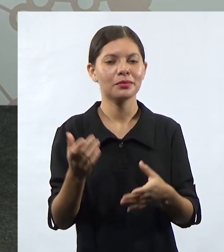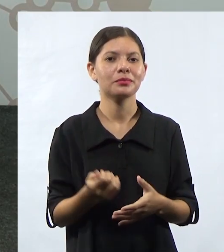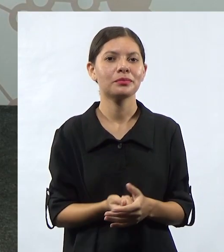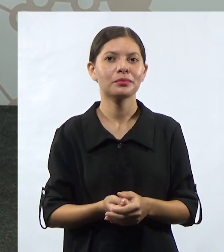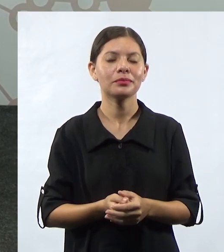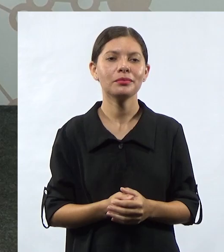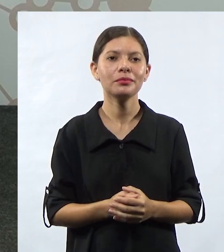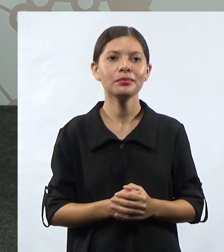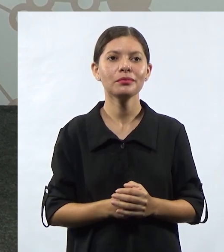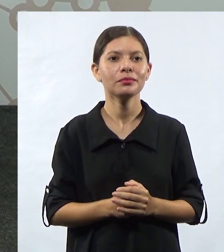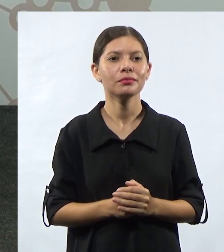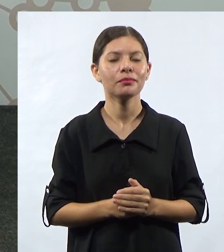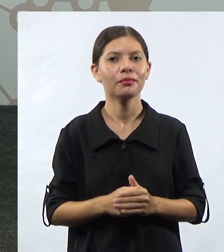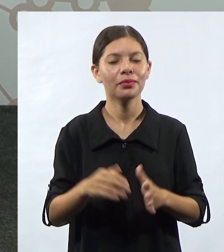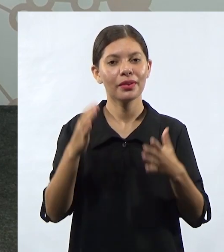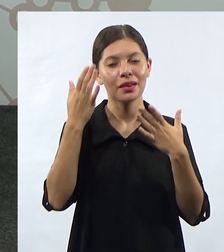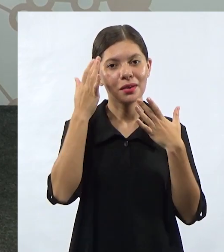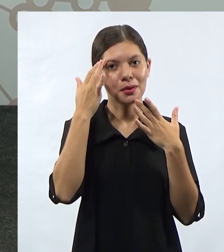obrigado.